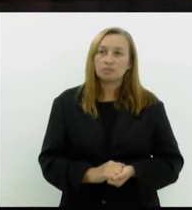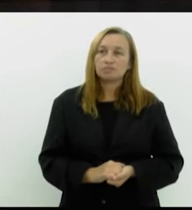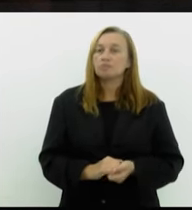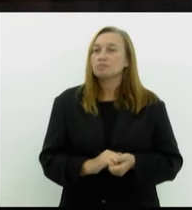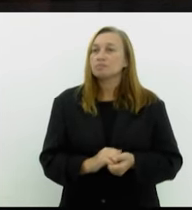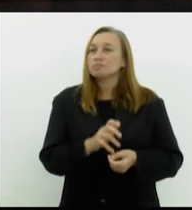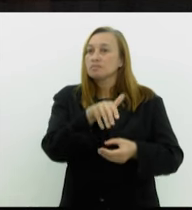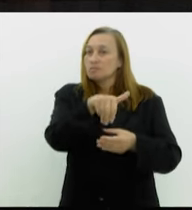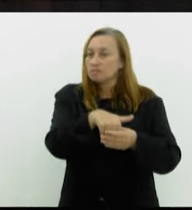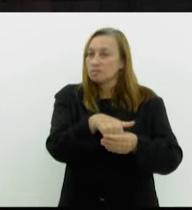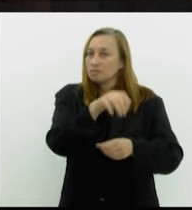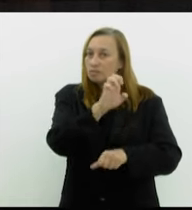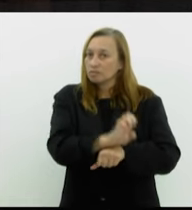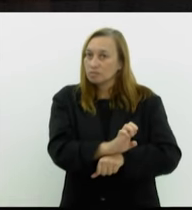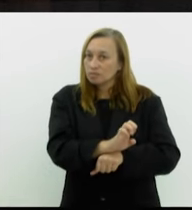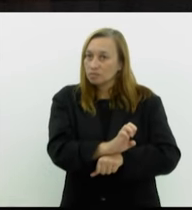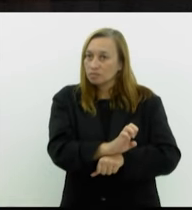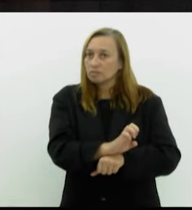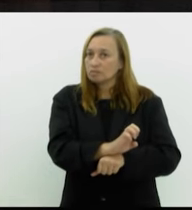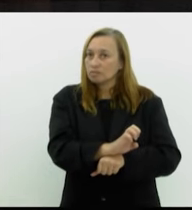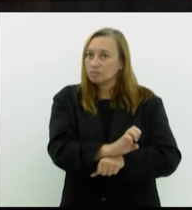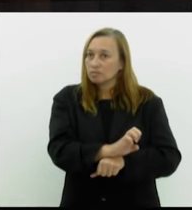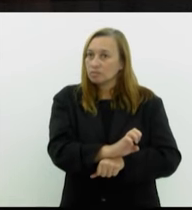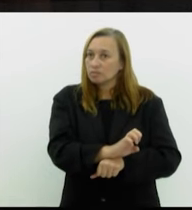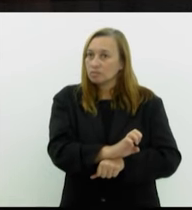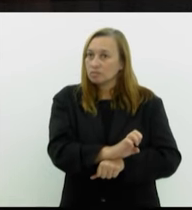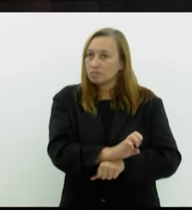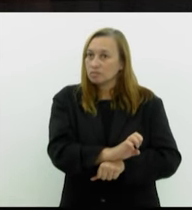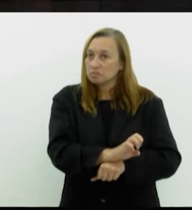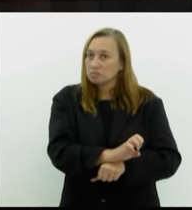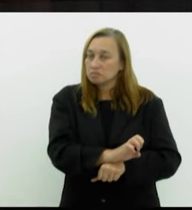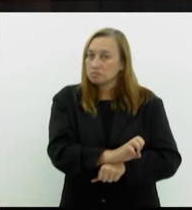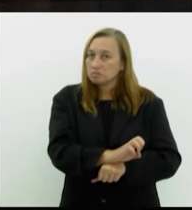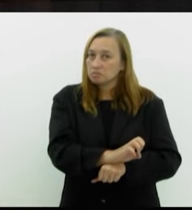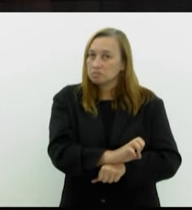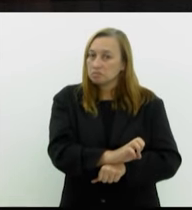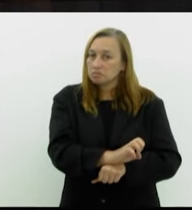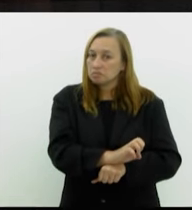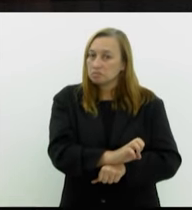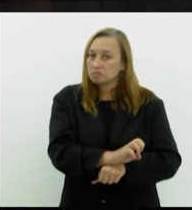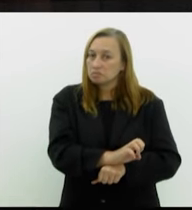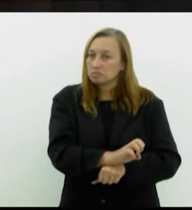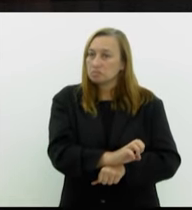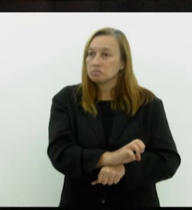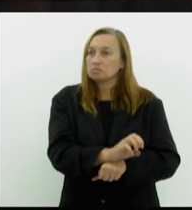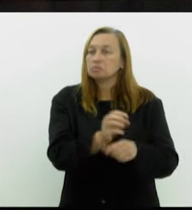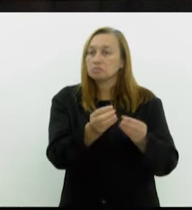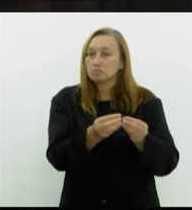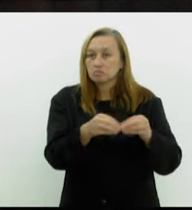estaduais, dois grandes escândalos estouraram no Estado,